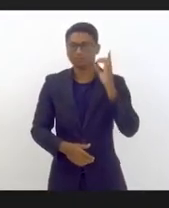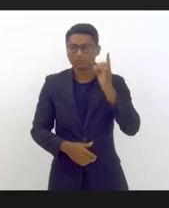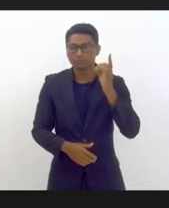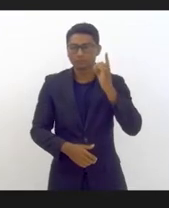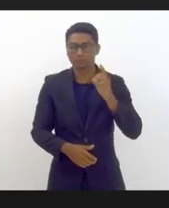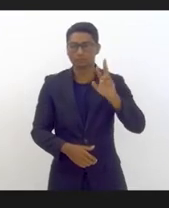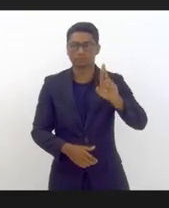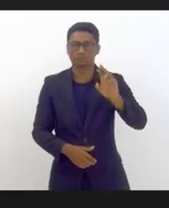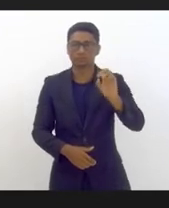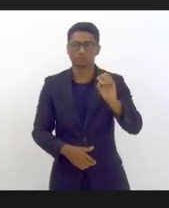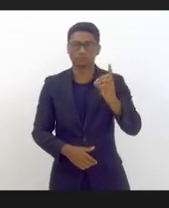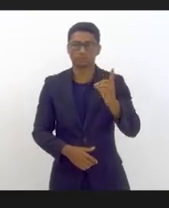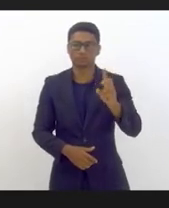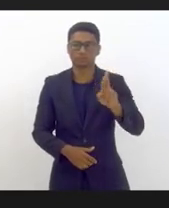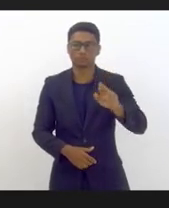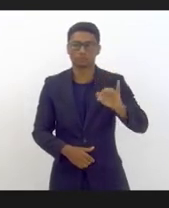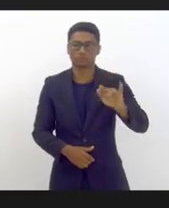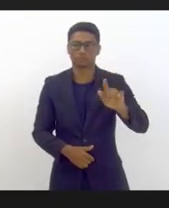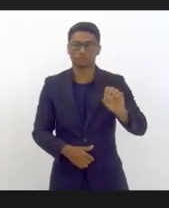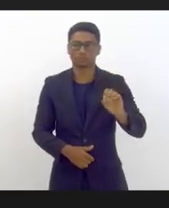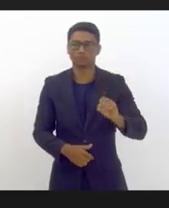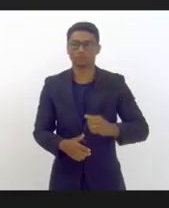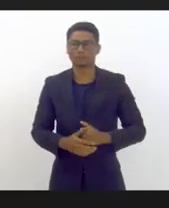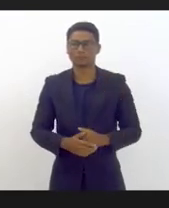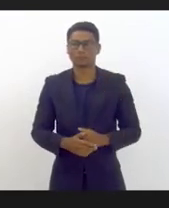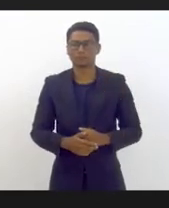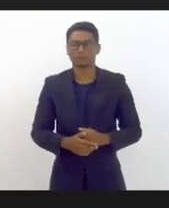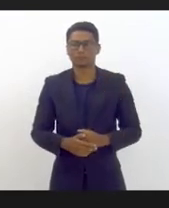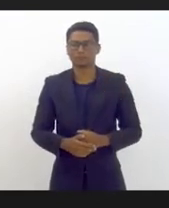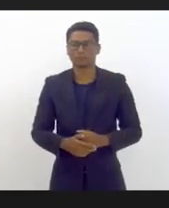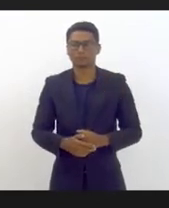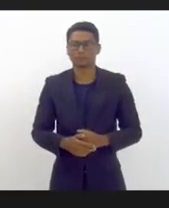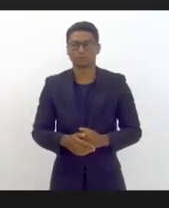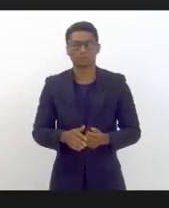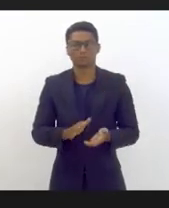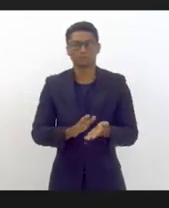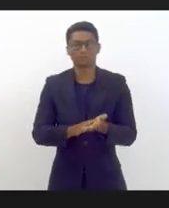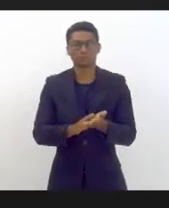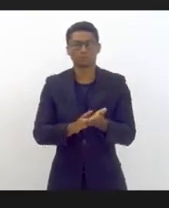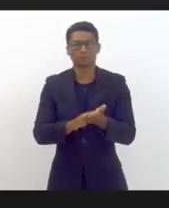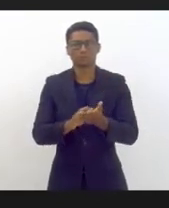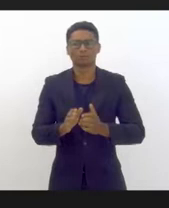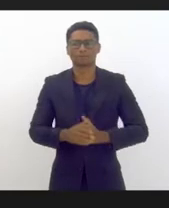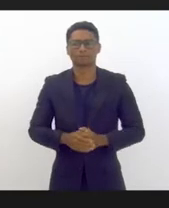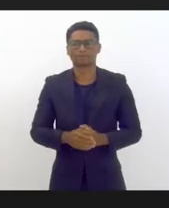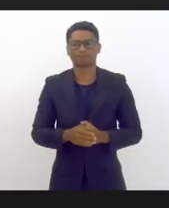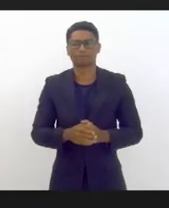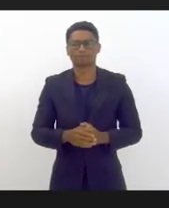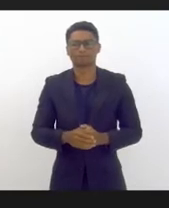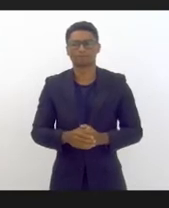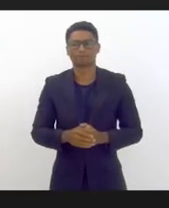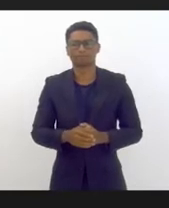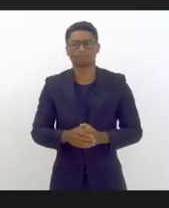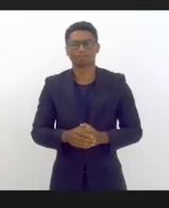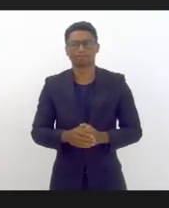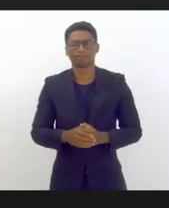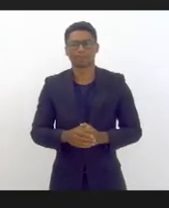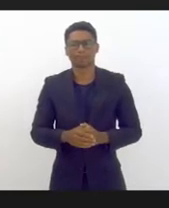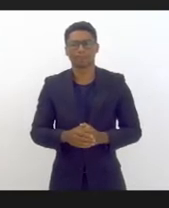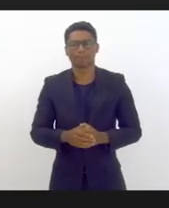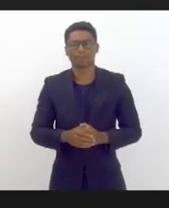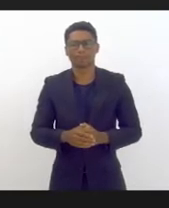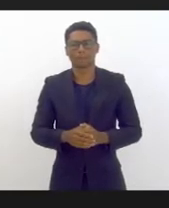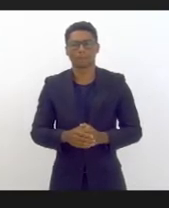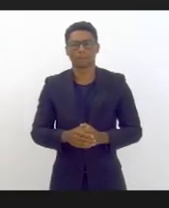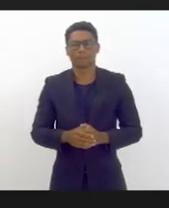sua reeleição, parabenizar todos aí que fazem parte desse projeto, especialmente ao Aldir, agradecer a Aline.